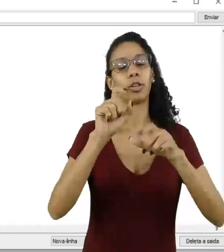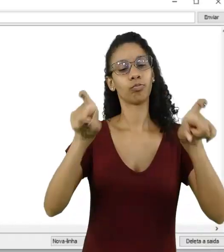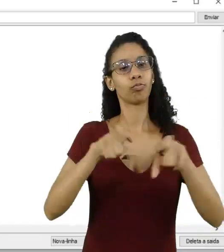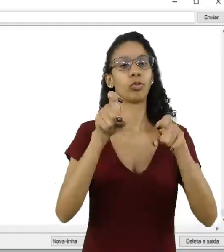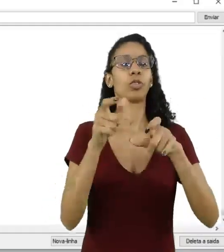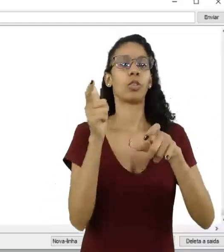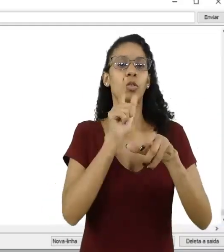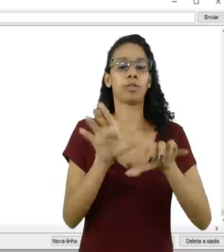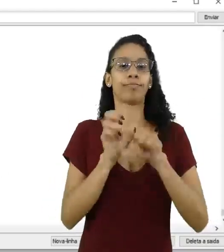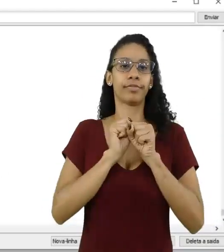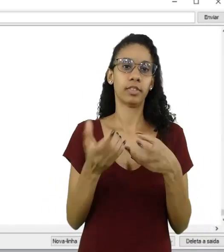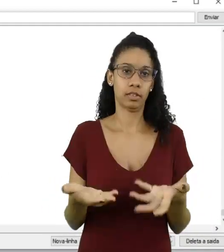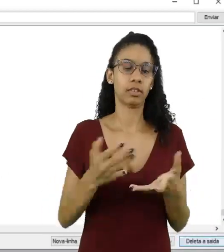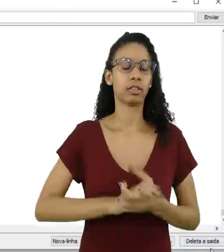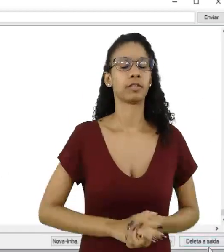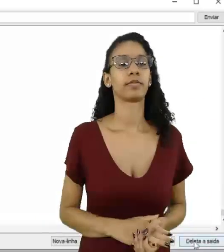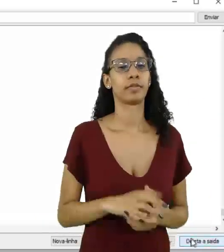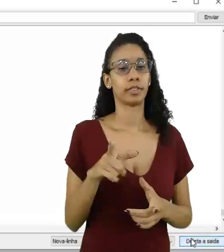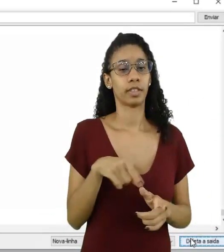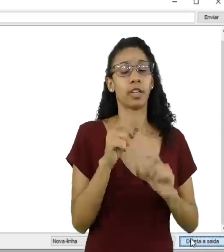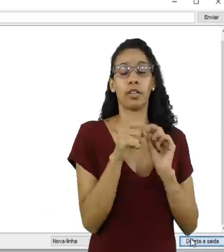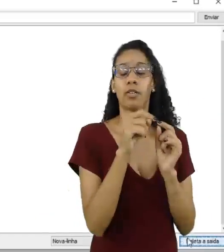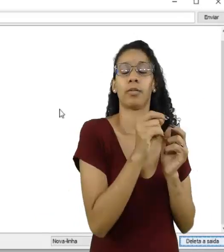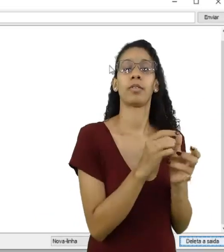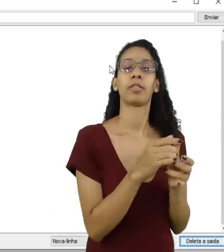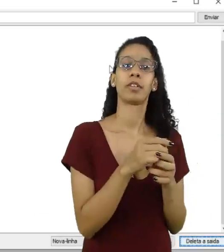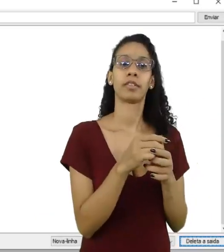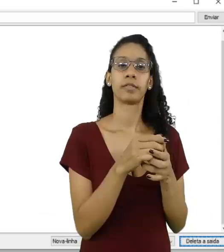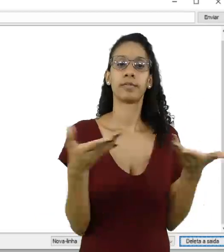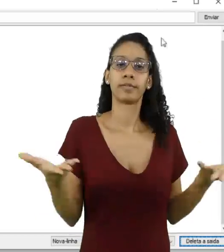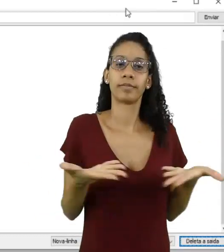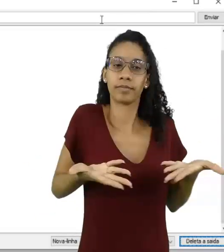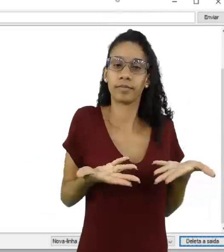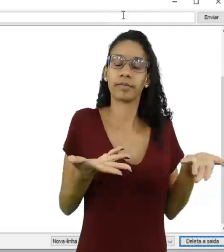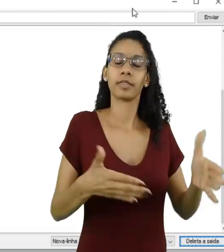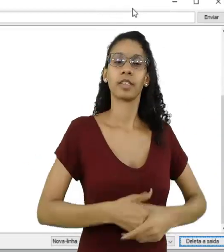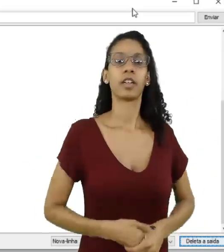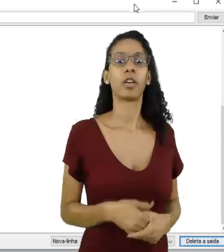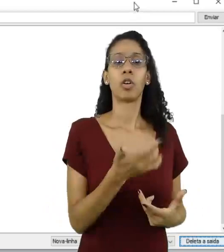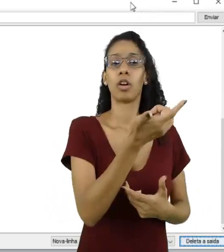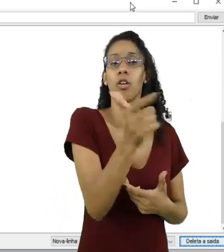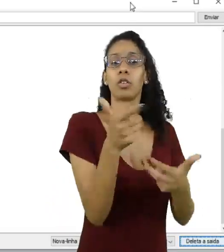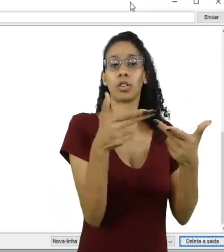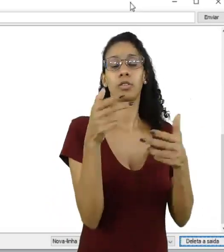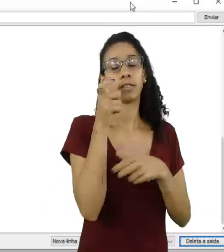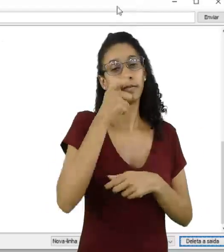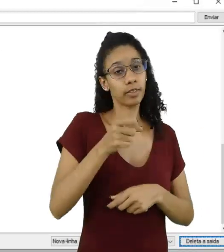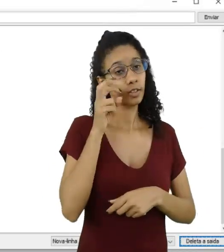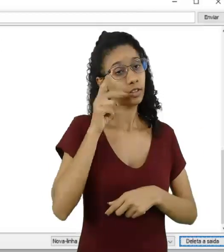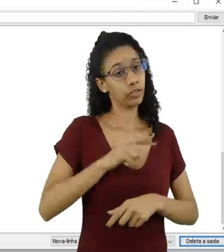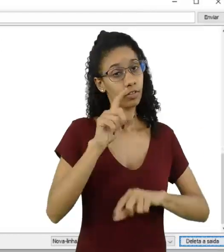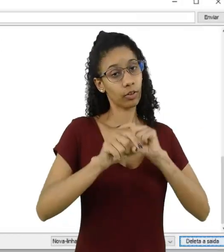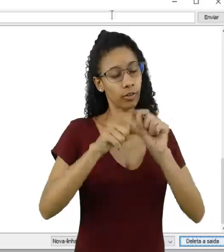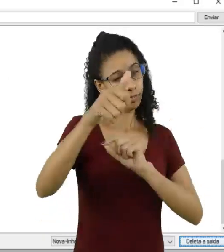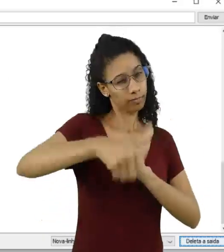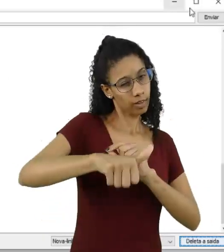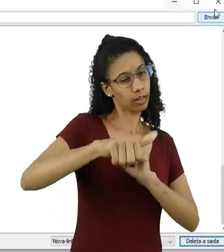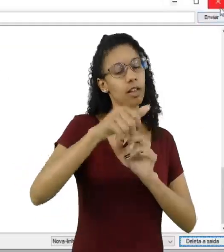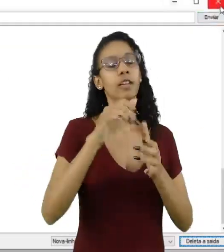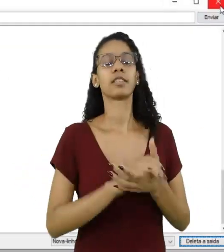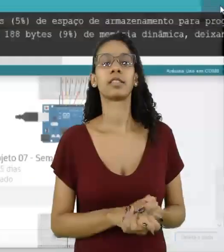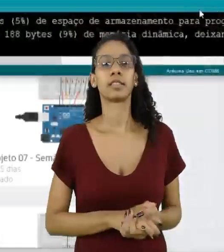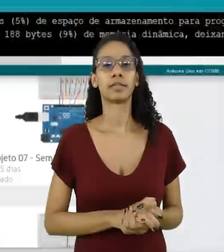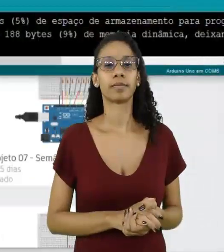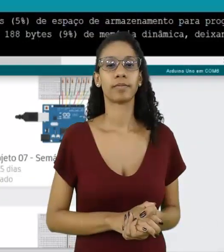ser exatamente a mesma taxa de transferência. Aqui eu deleto a saída. Outra forma interessante da gente analisar esse